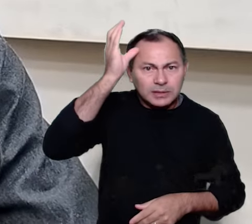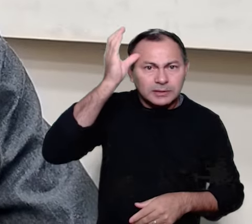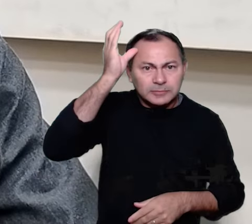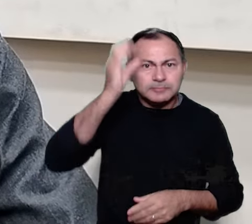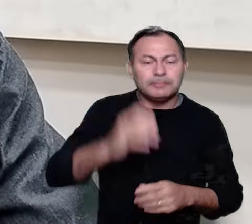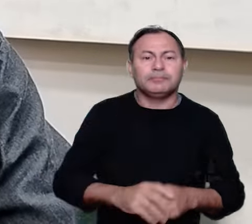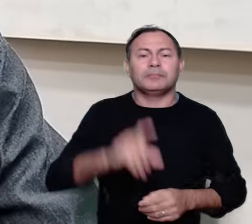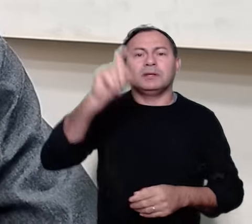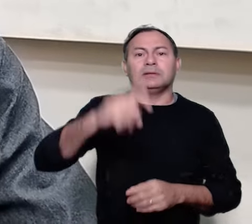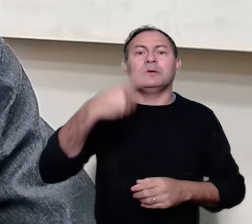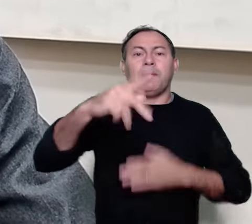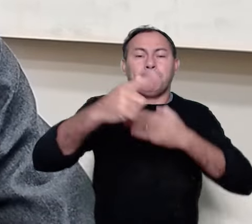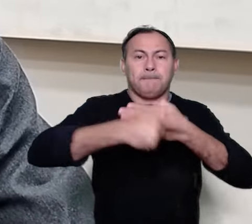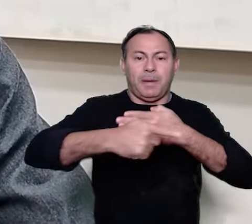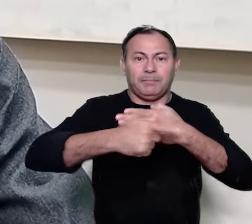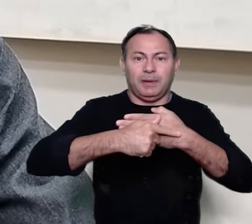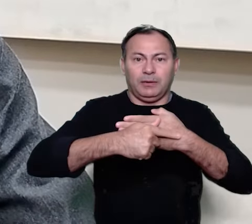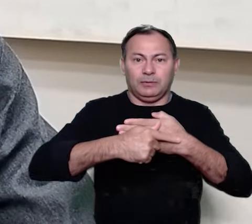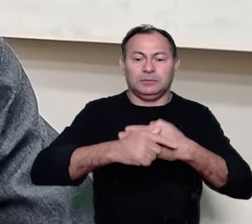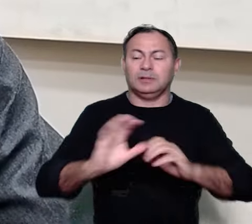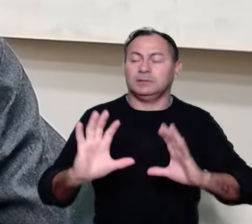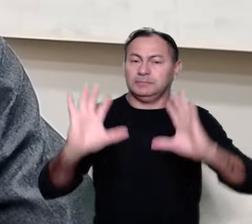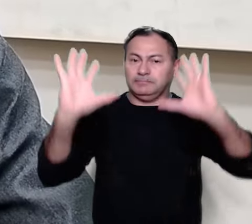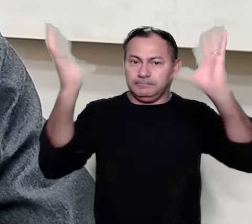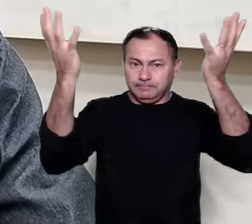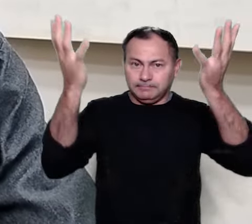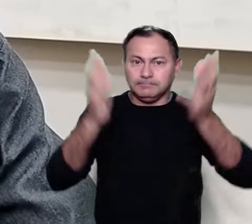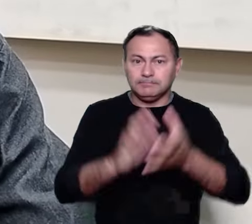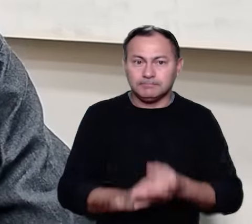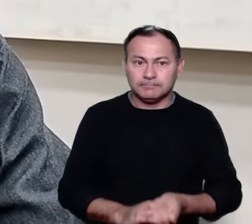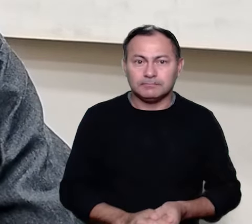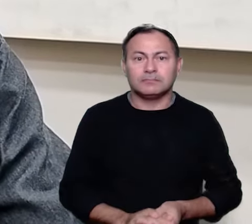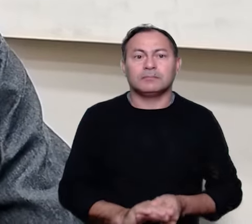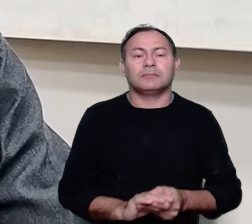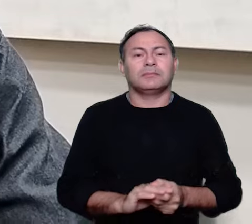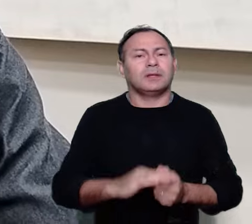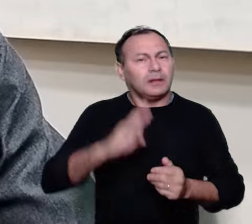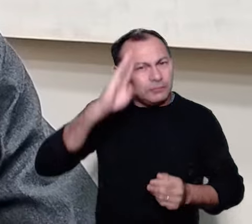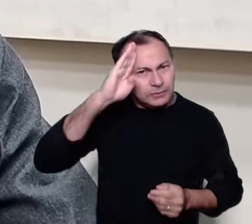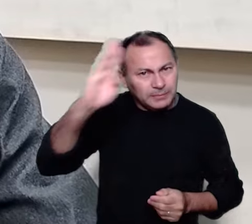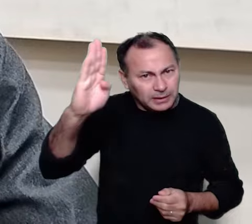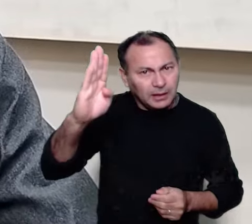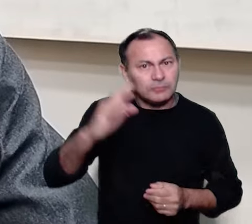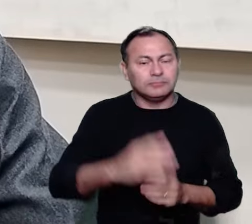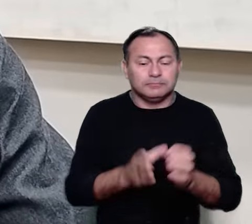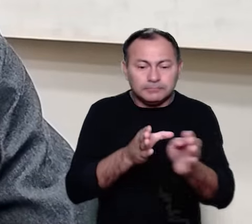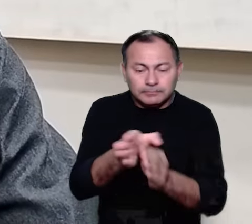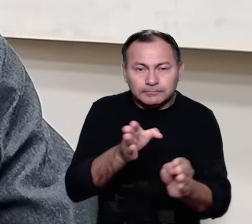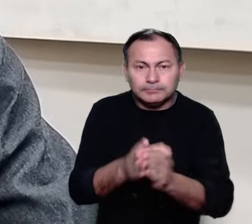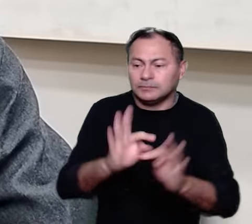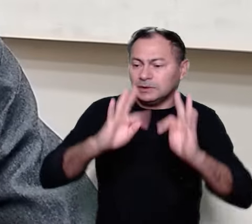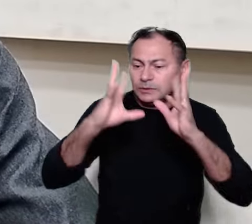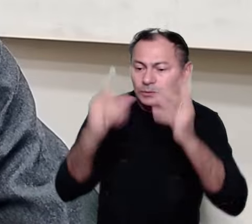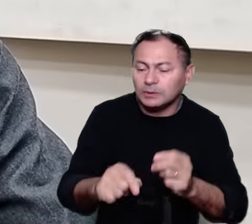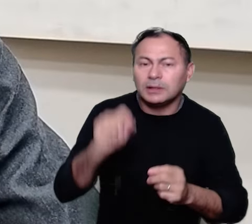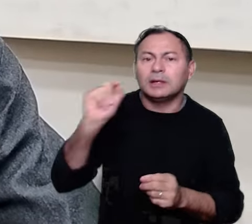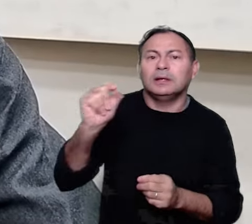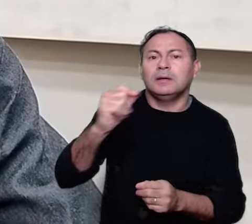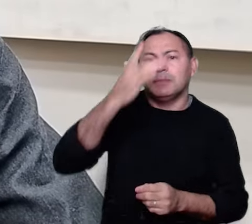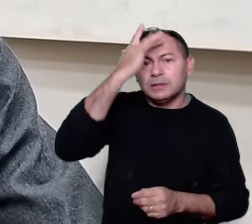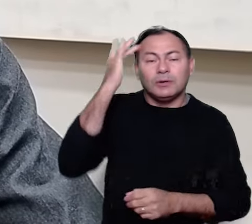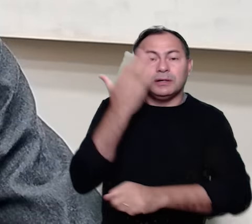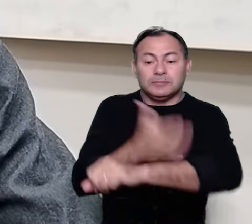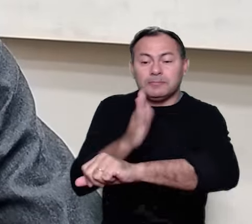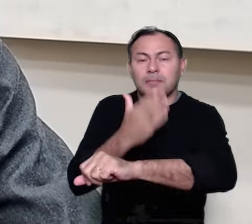consciente de seu papel na celebração. É fundamental a formação de